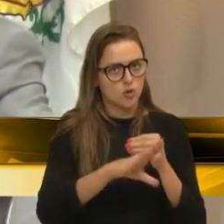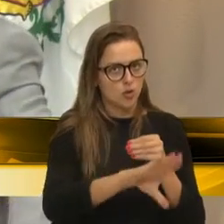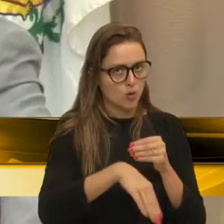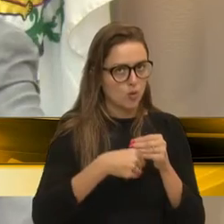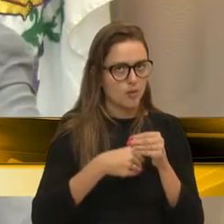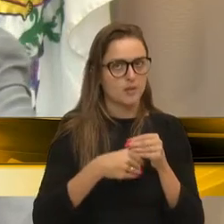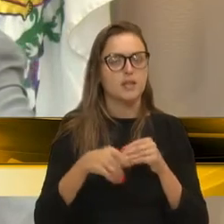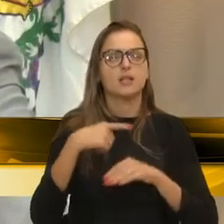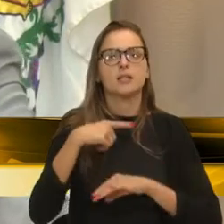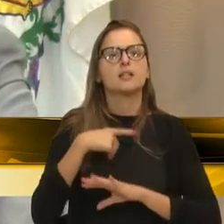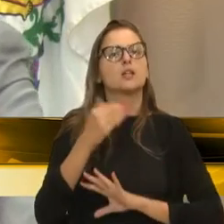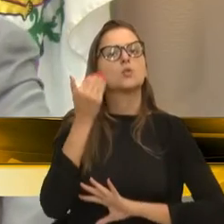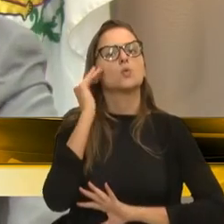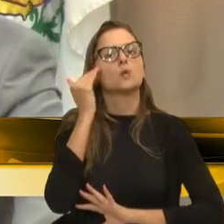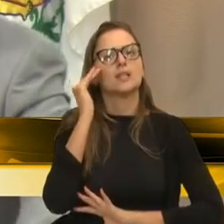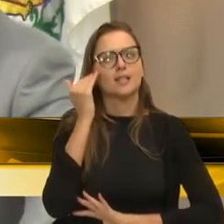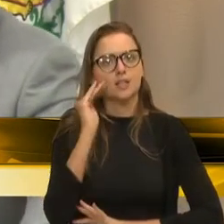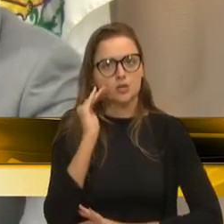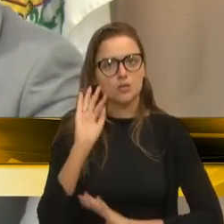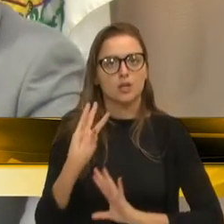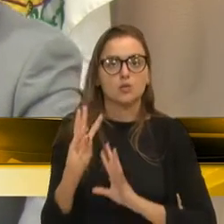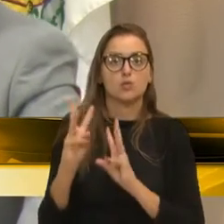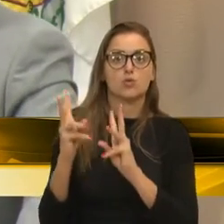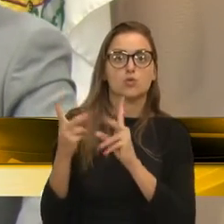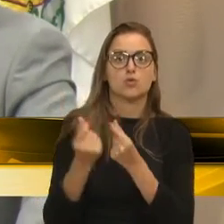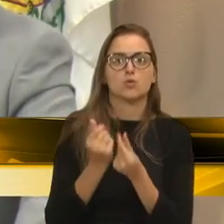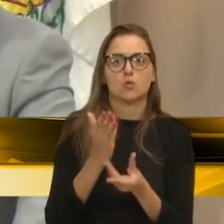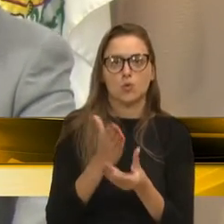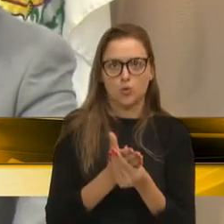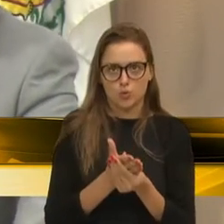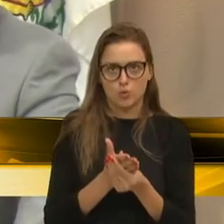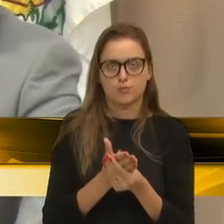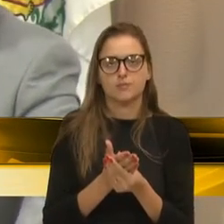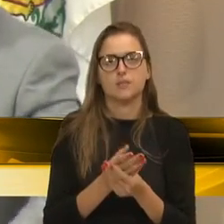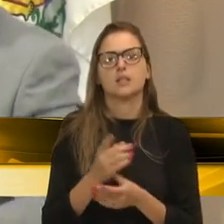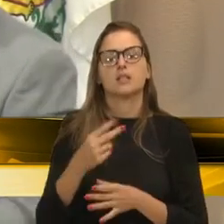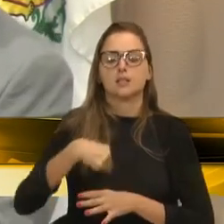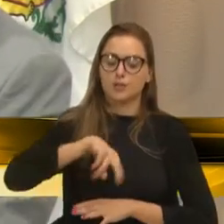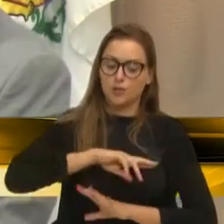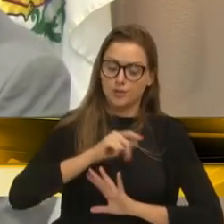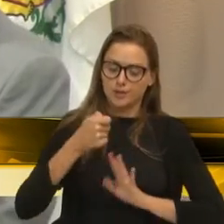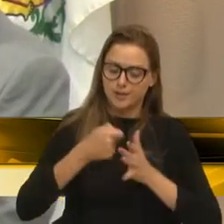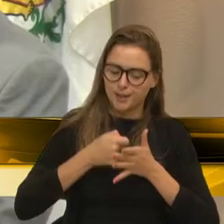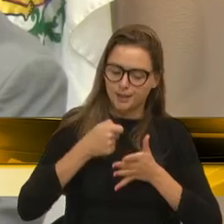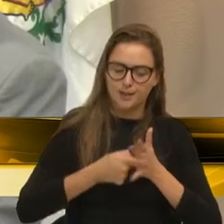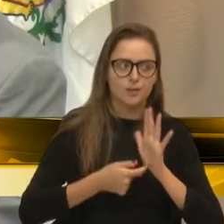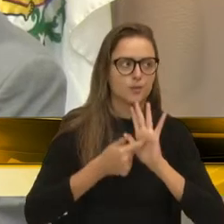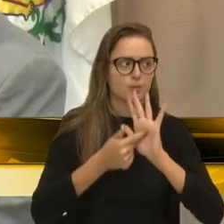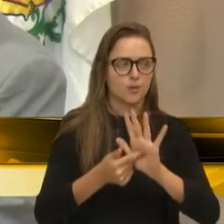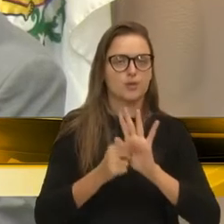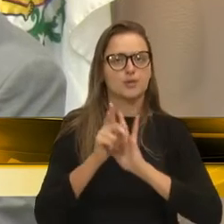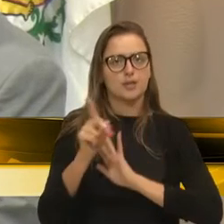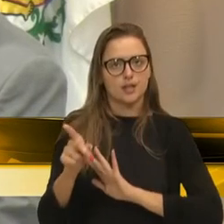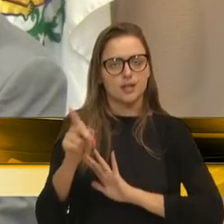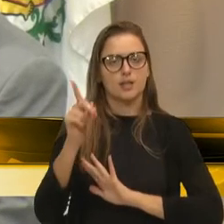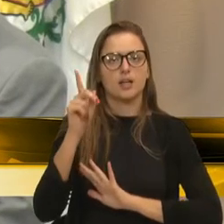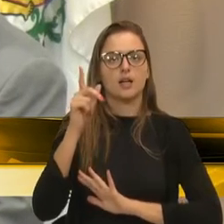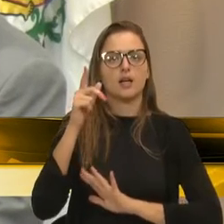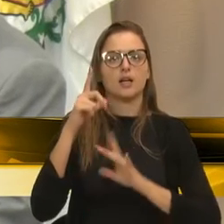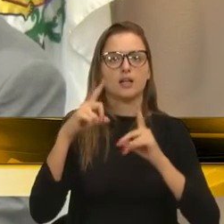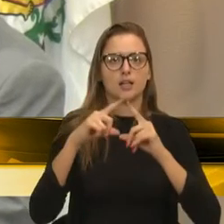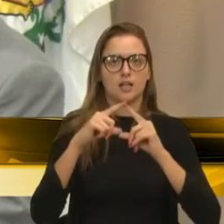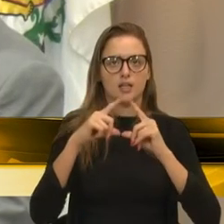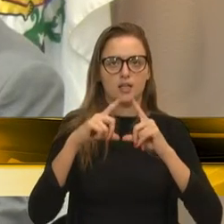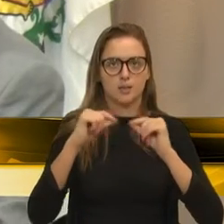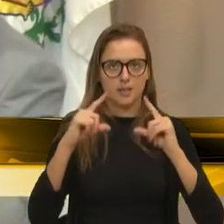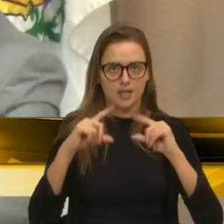uma compreensão ainda maior do caso, e foi aquilo que nós tentamos mostrar lá em Brasília na semana passada, e tenho certeza